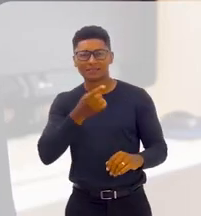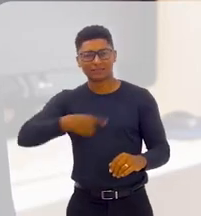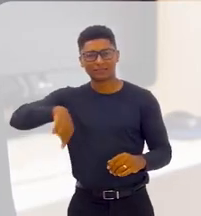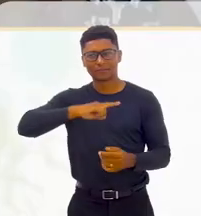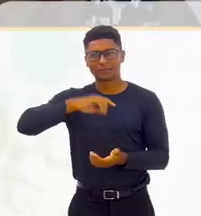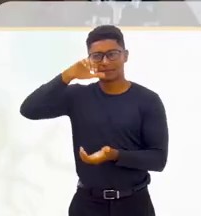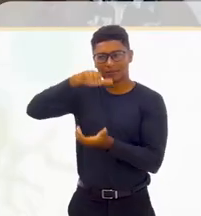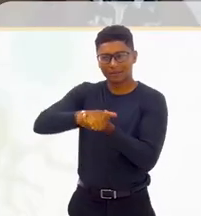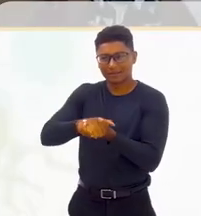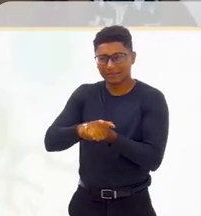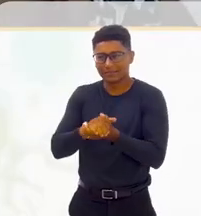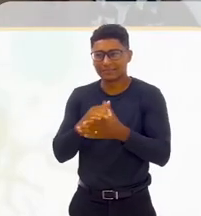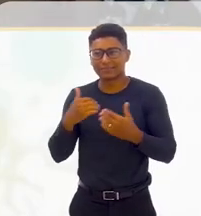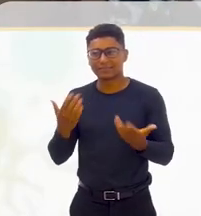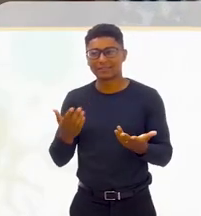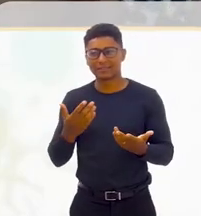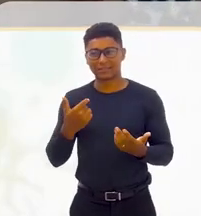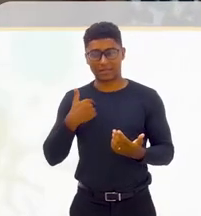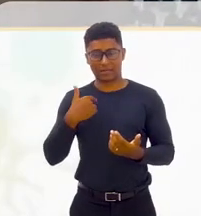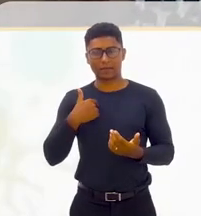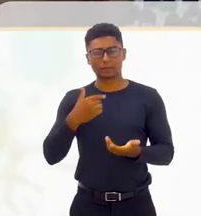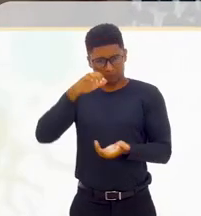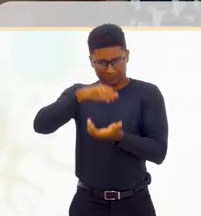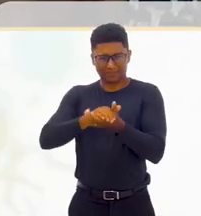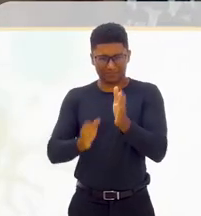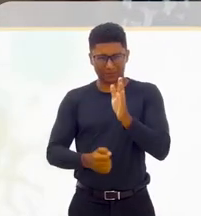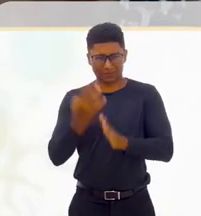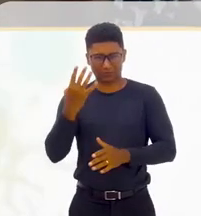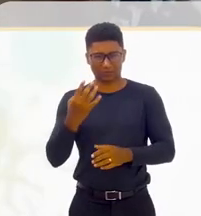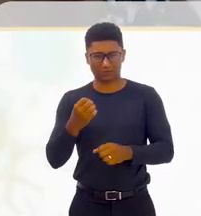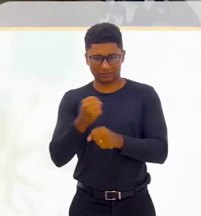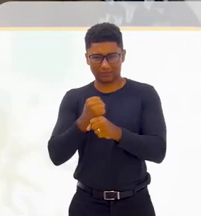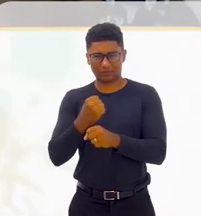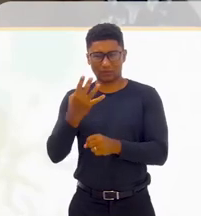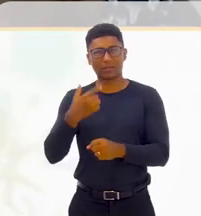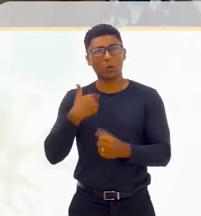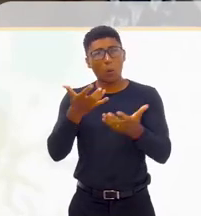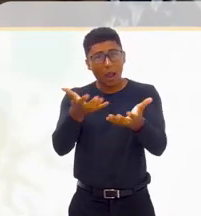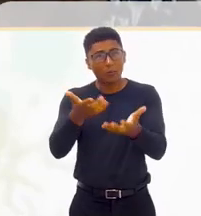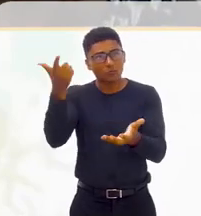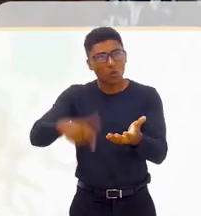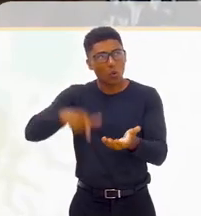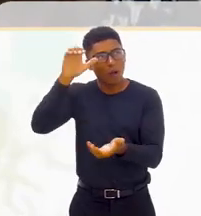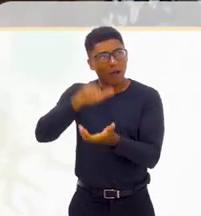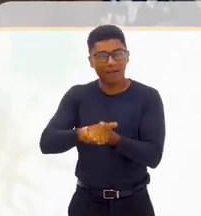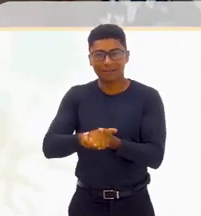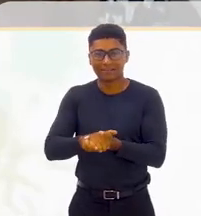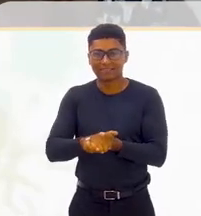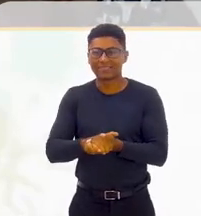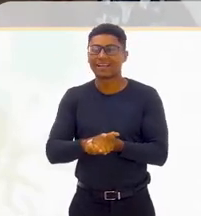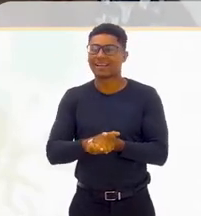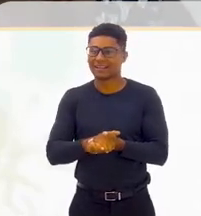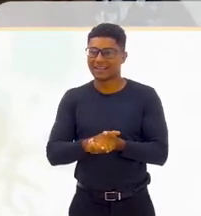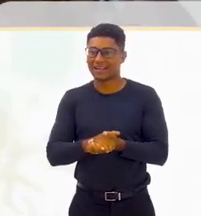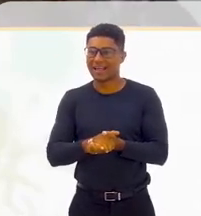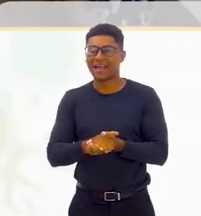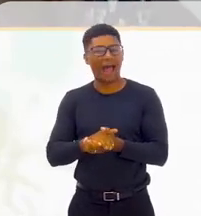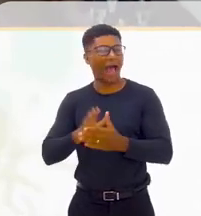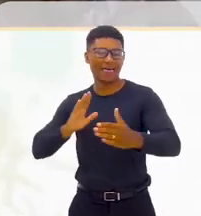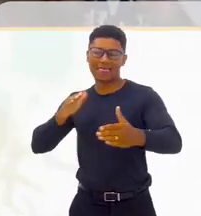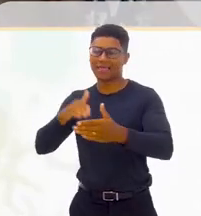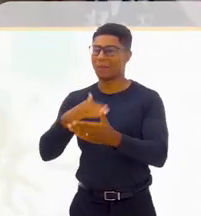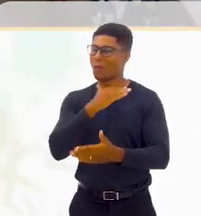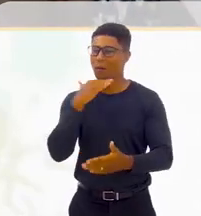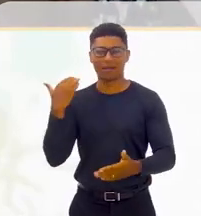né? casado, a gente fala isso mesmo. Eu saio do meu quarto casamento, tem 4 anos, estou aqui querendo casar de novo. Então, para mim é o seguinte: vou casar